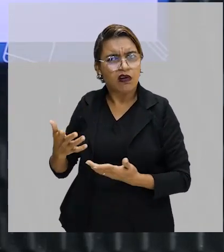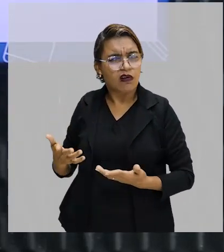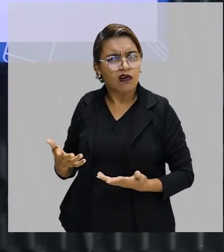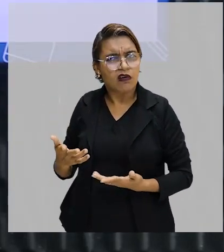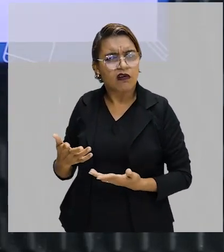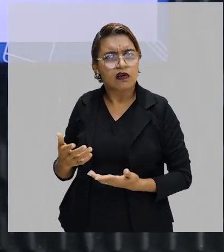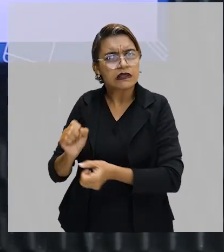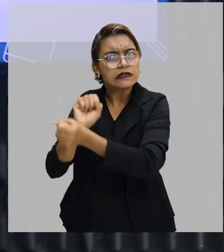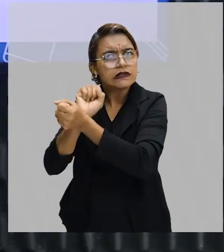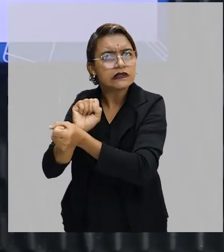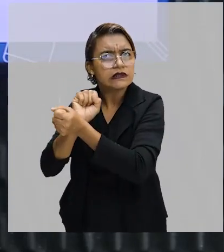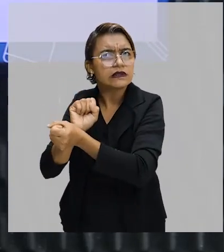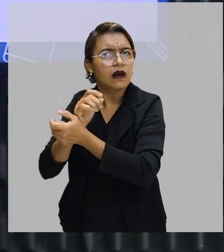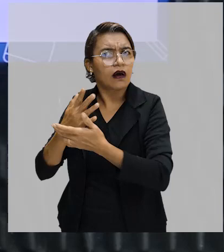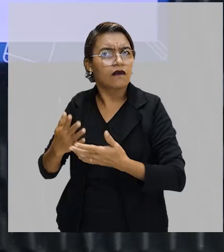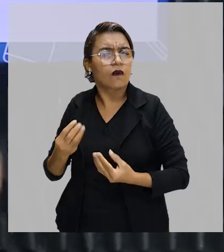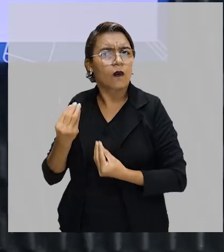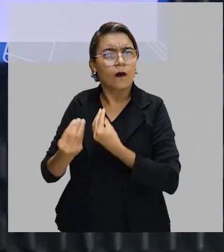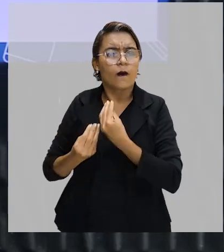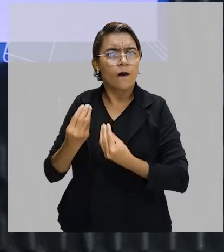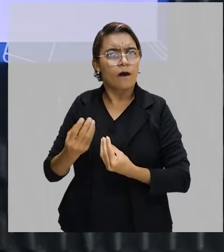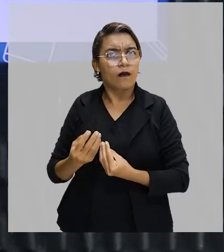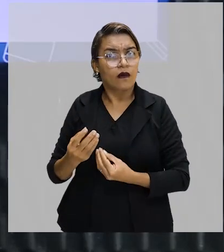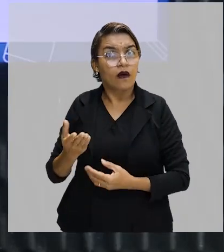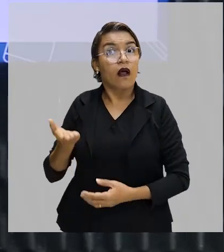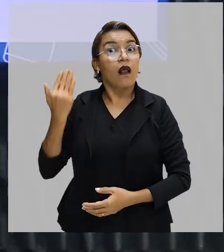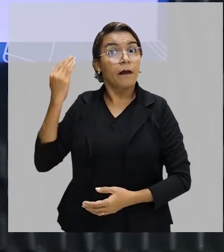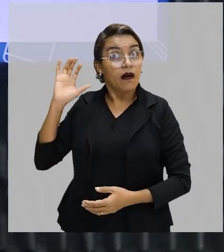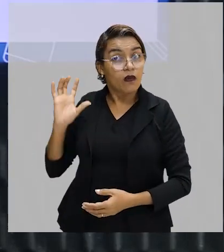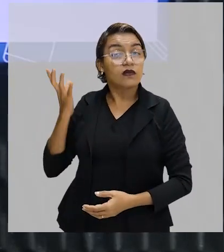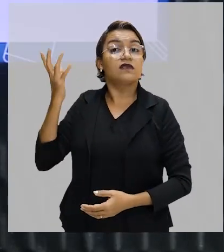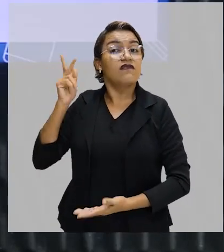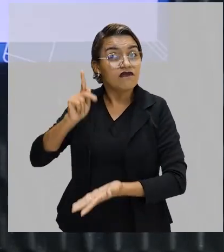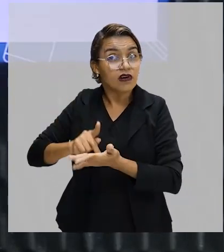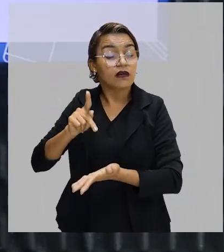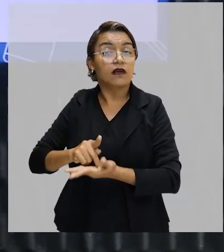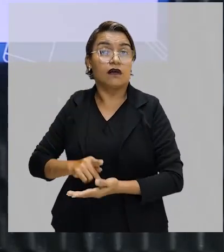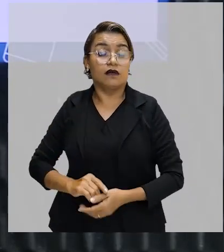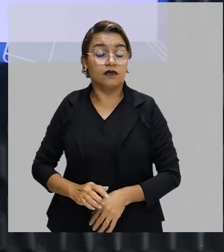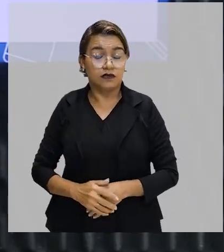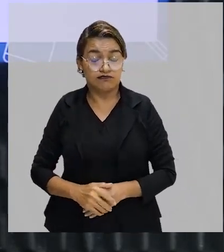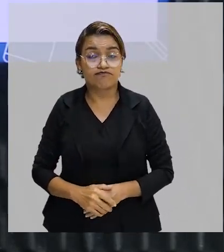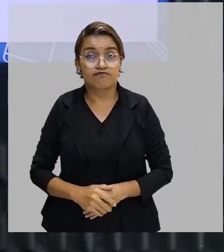ou melhor condições Salutaris isso aconteceu isso é verdade tá